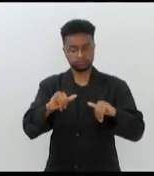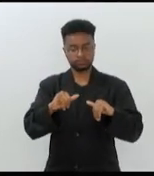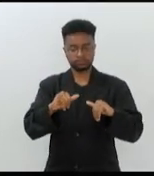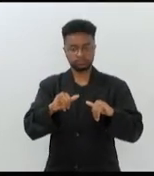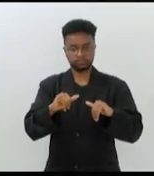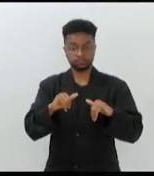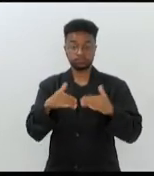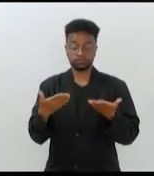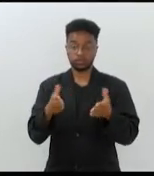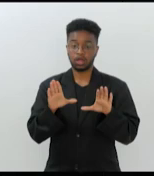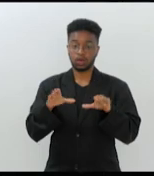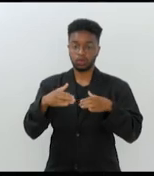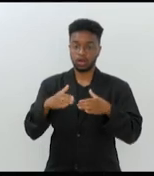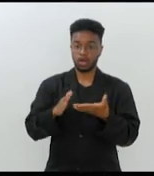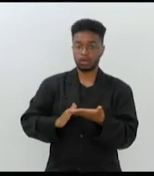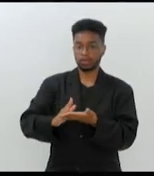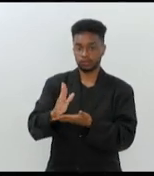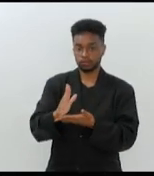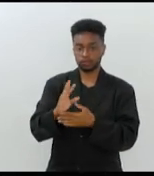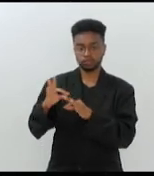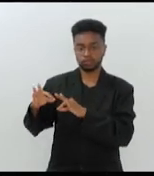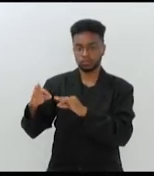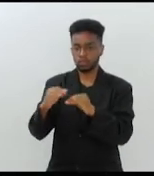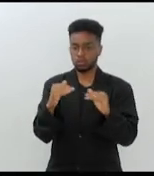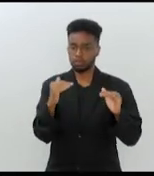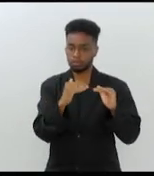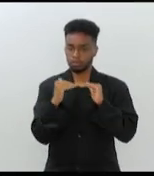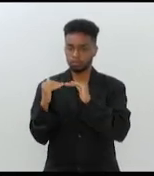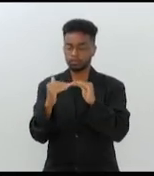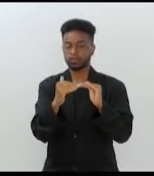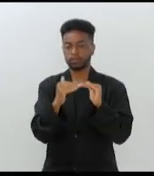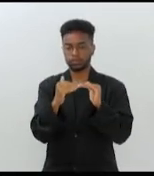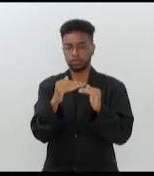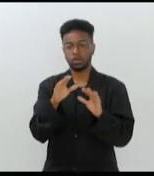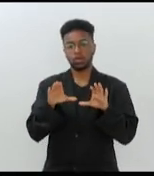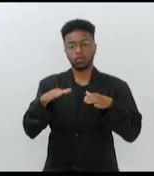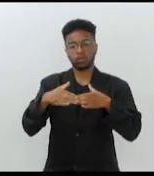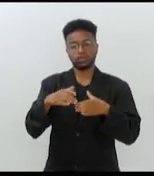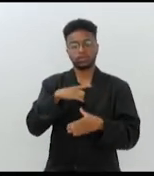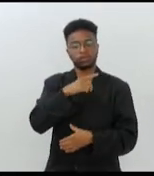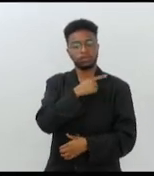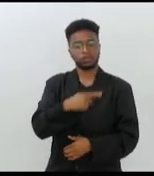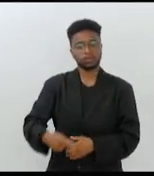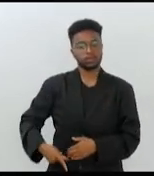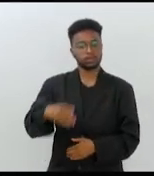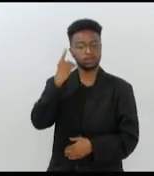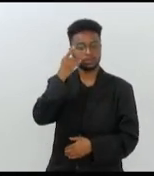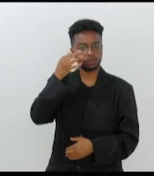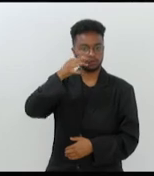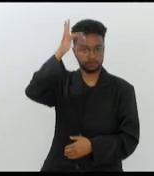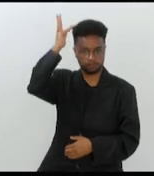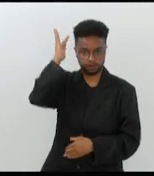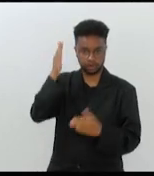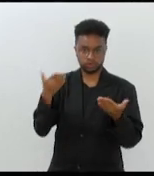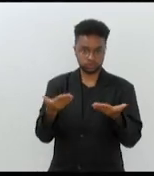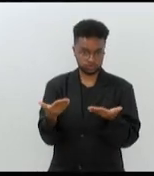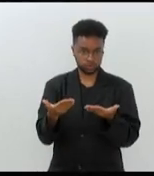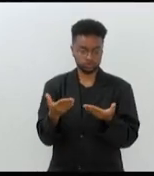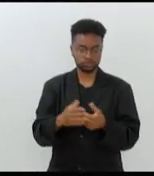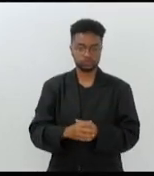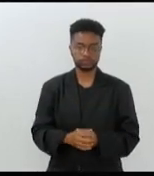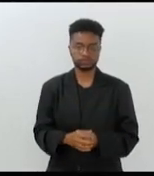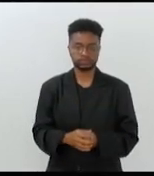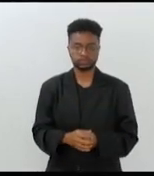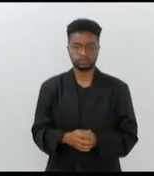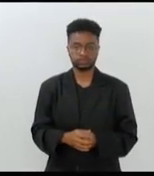a comissão aprovou por unanimidade, comissão presidida pelo deputado Fred Pacheco, naquela